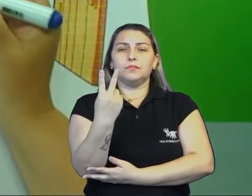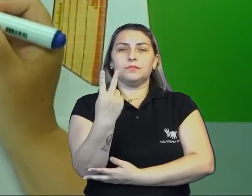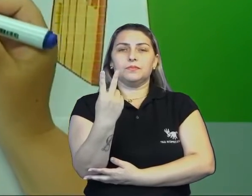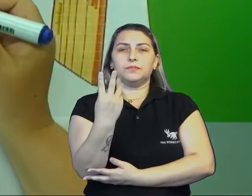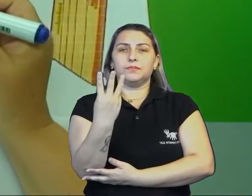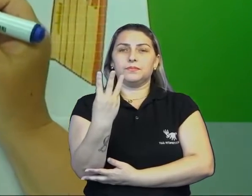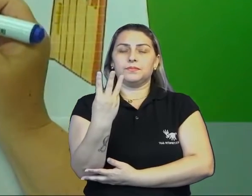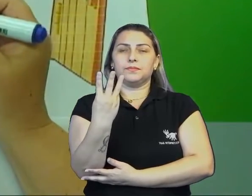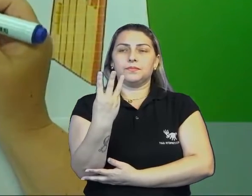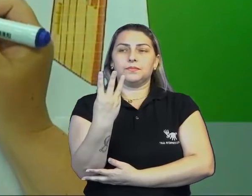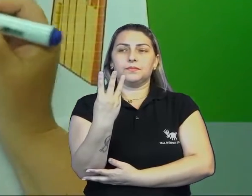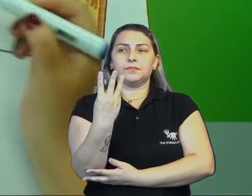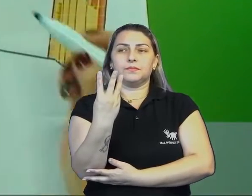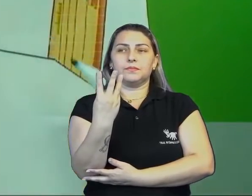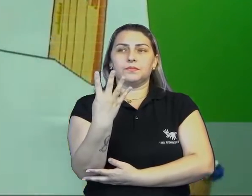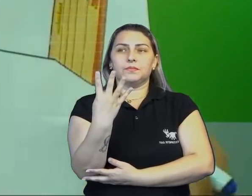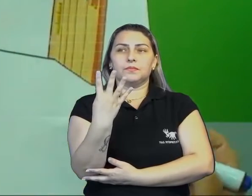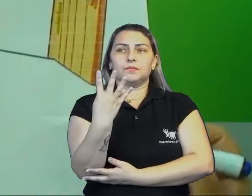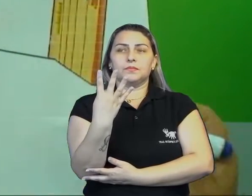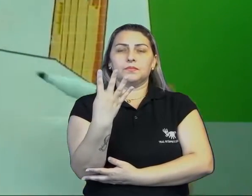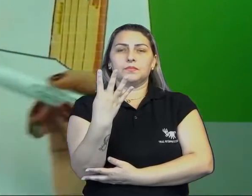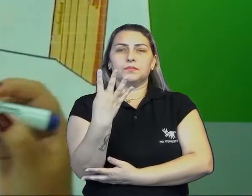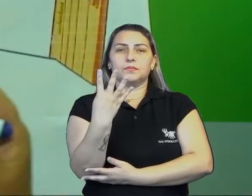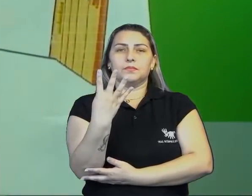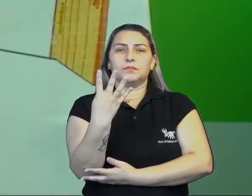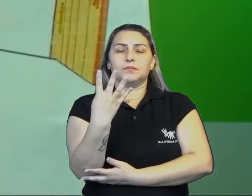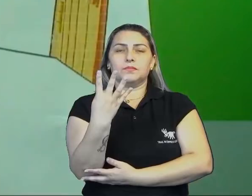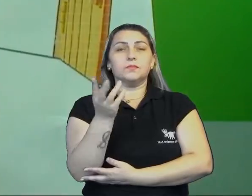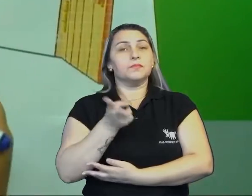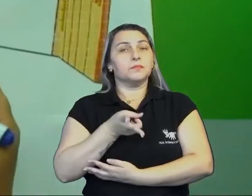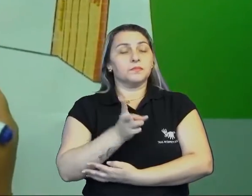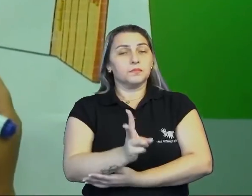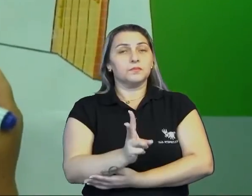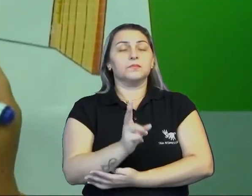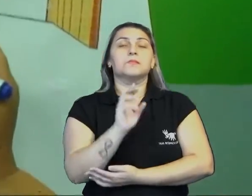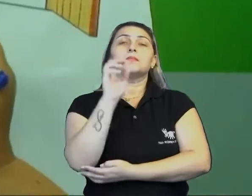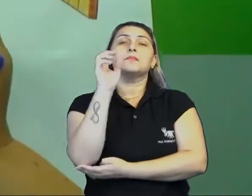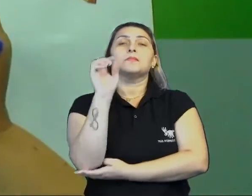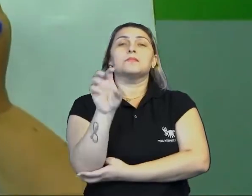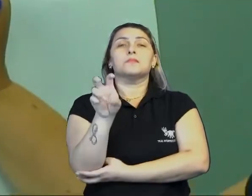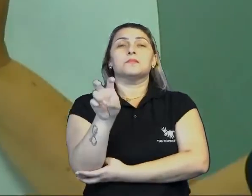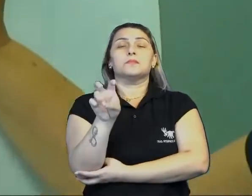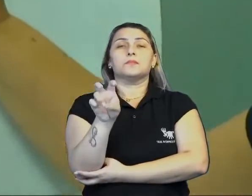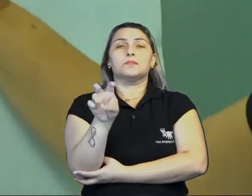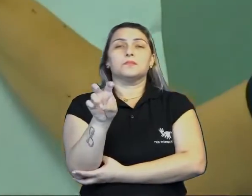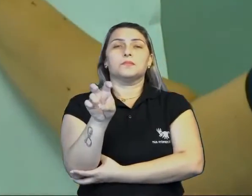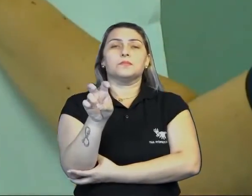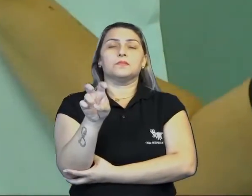2, 3, 4, né? Vamos continuar contando?